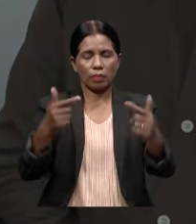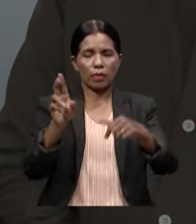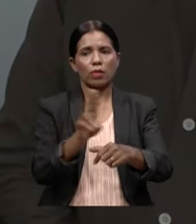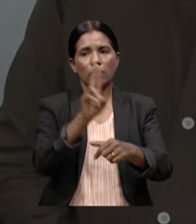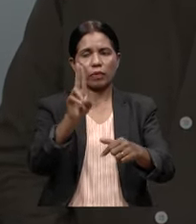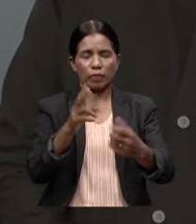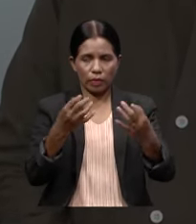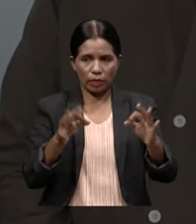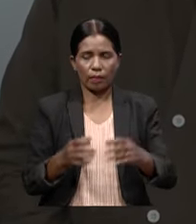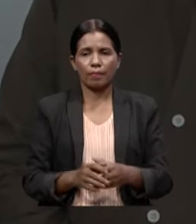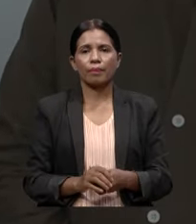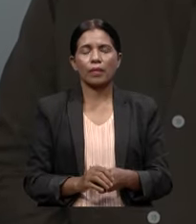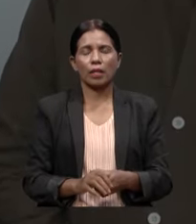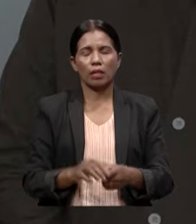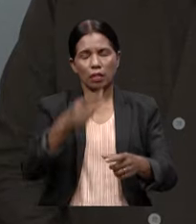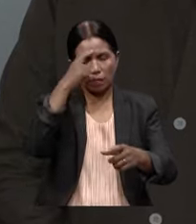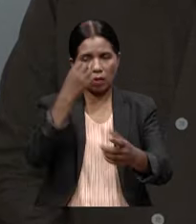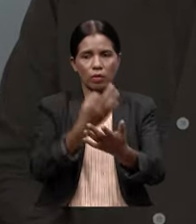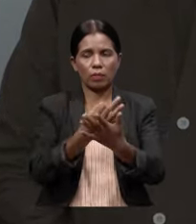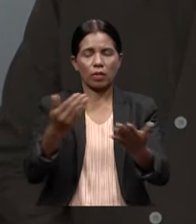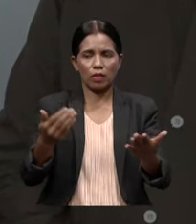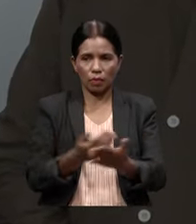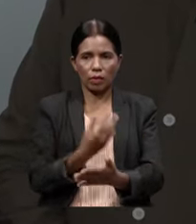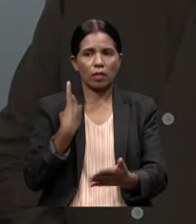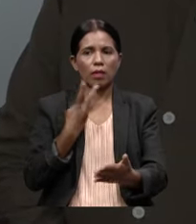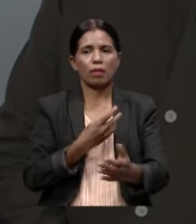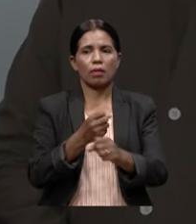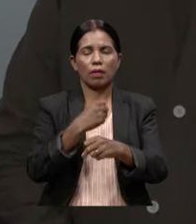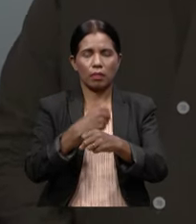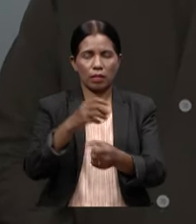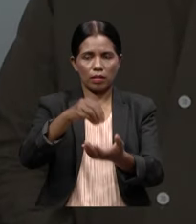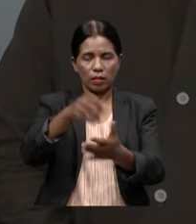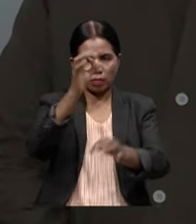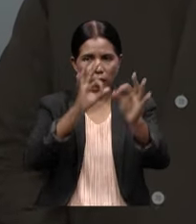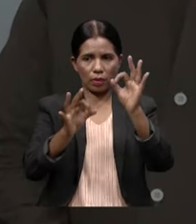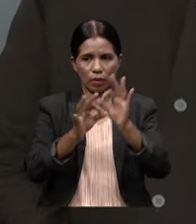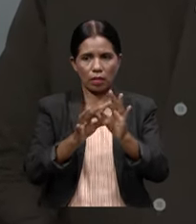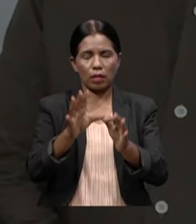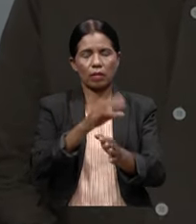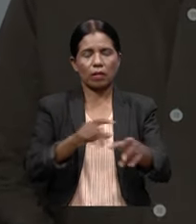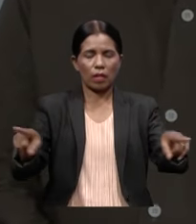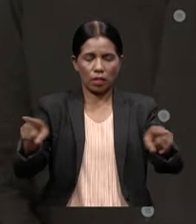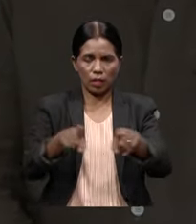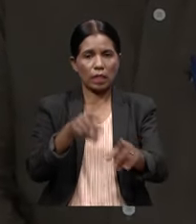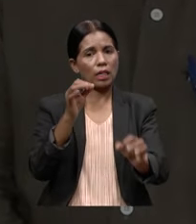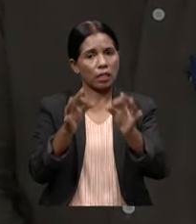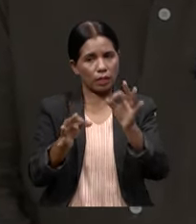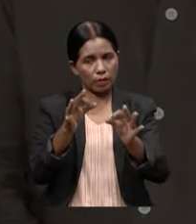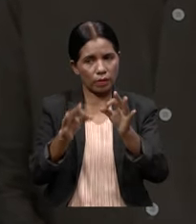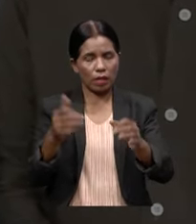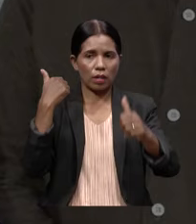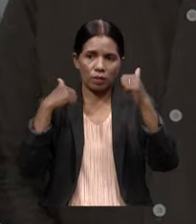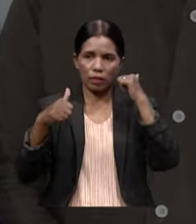até onde. Também nem que e orçamento foi, mas a mim, a garantia para atuar a apropriação, caric e a